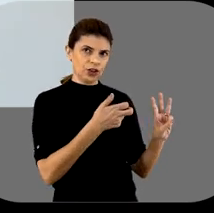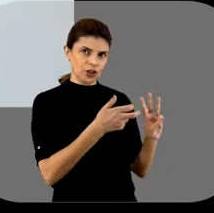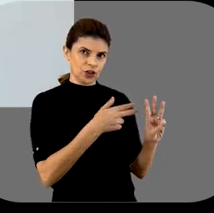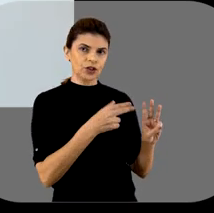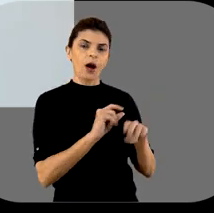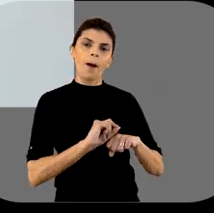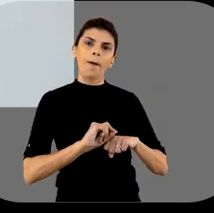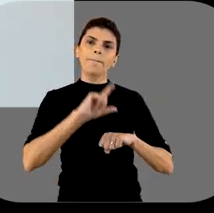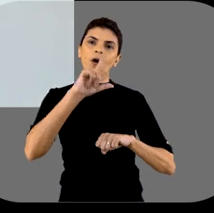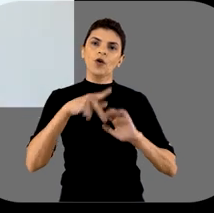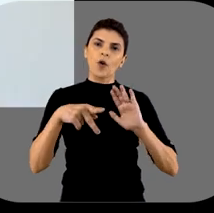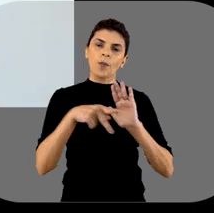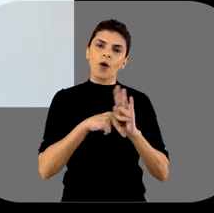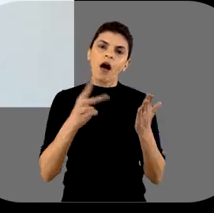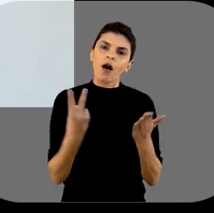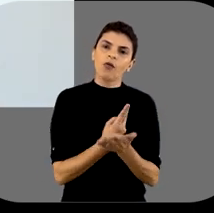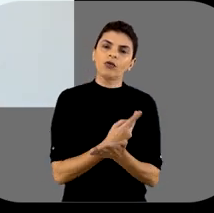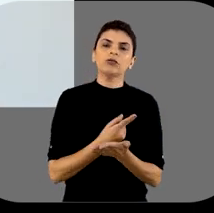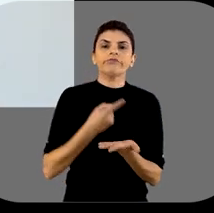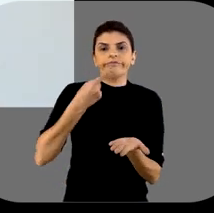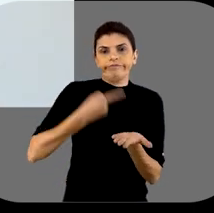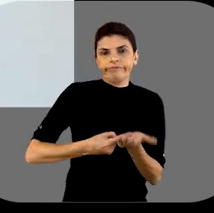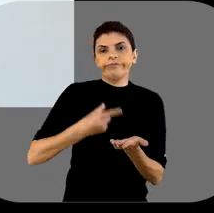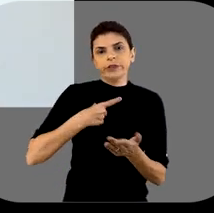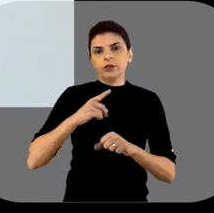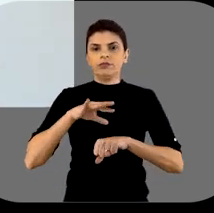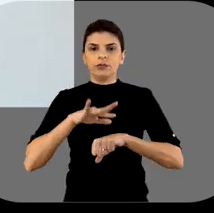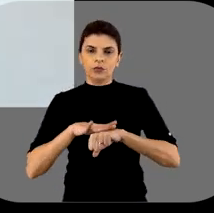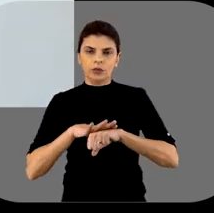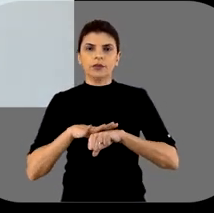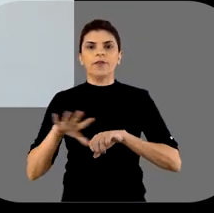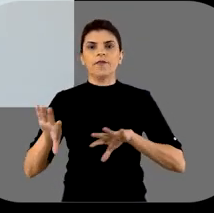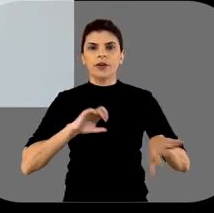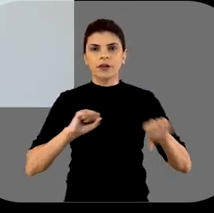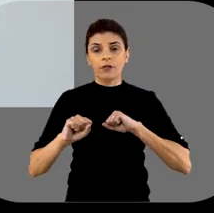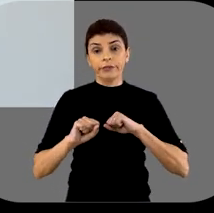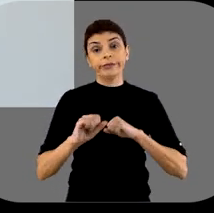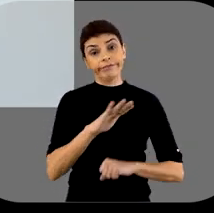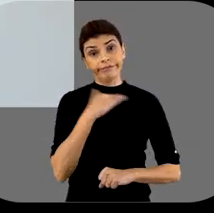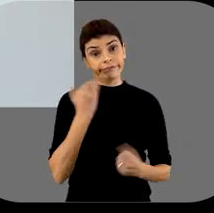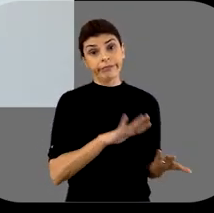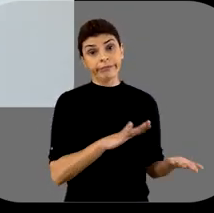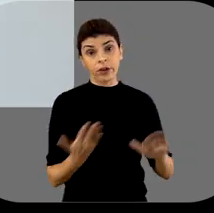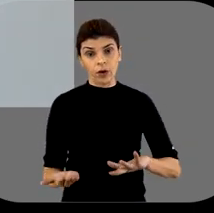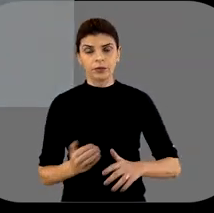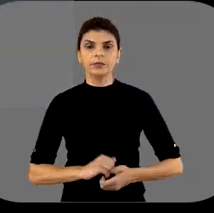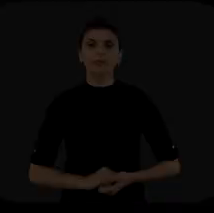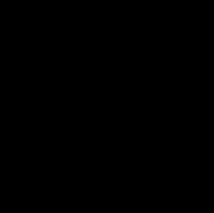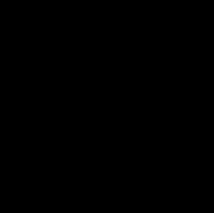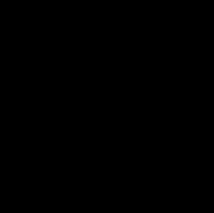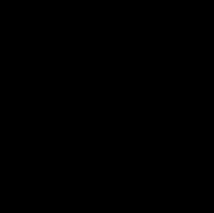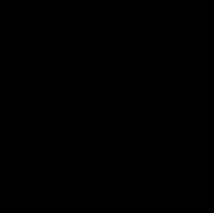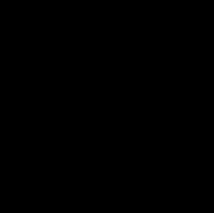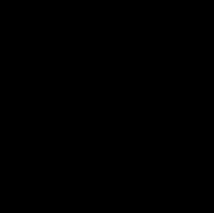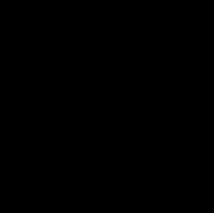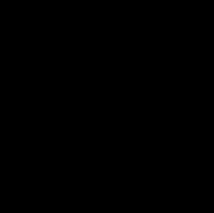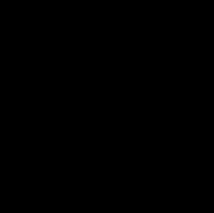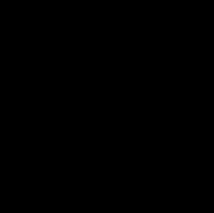Indígena, aumentando a possibilidade, então, de subnotificação de casos e de óbitos, né?